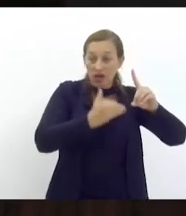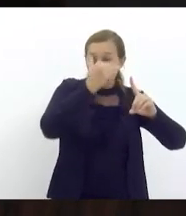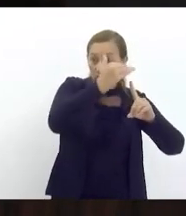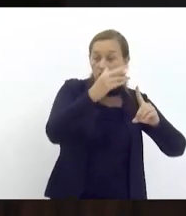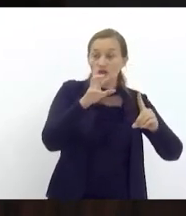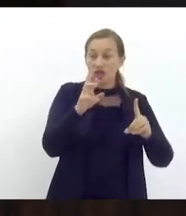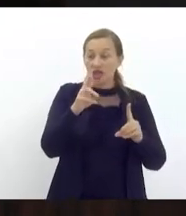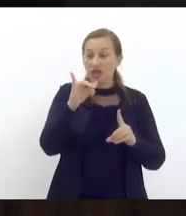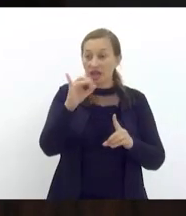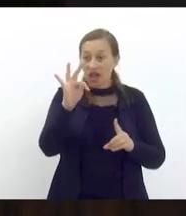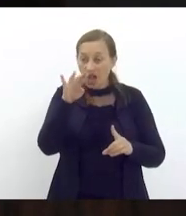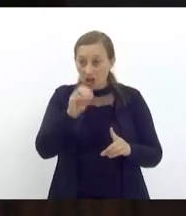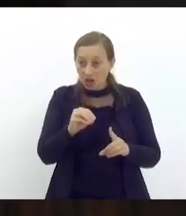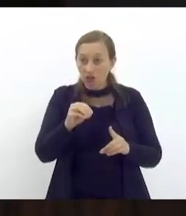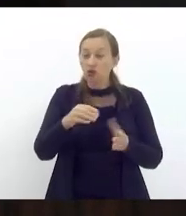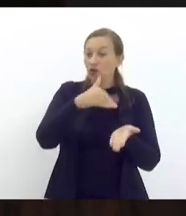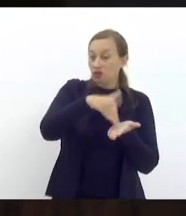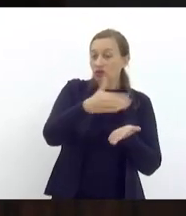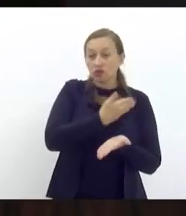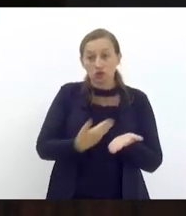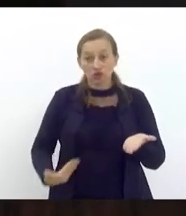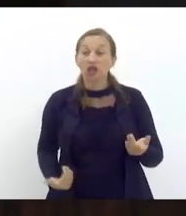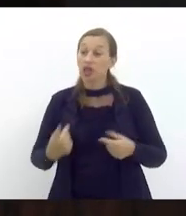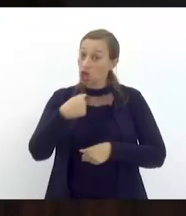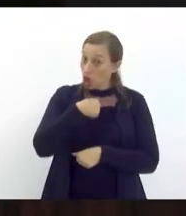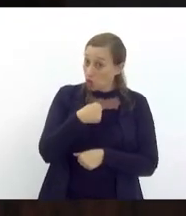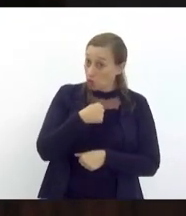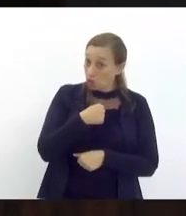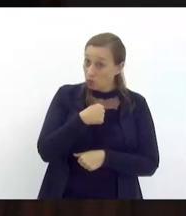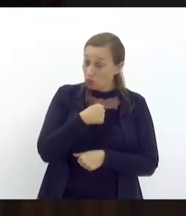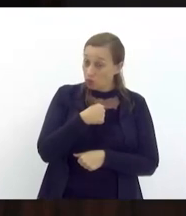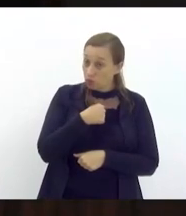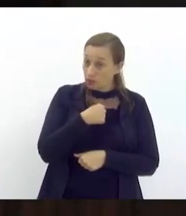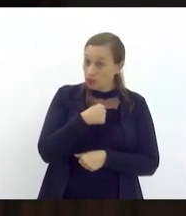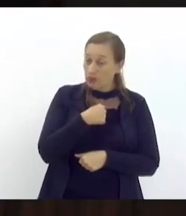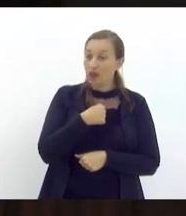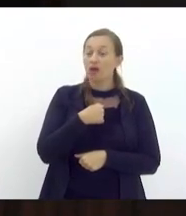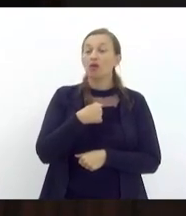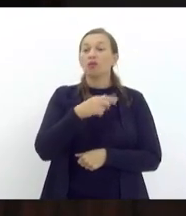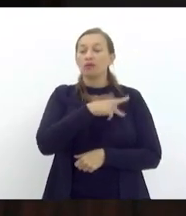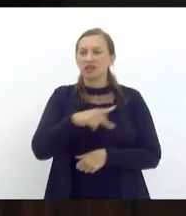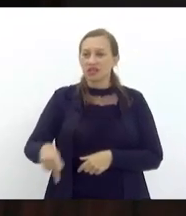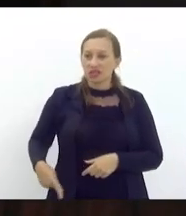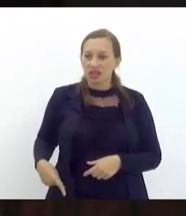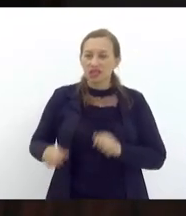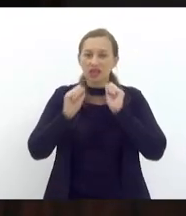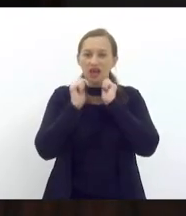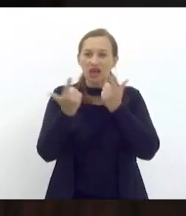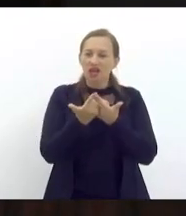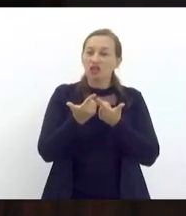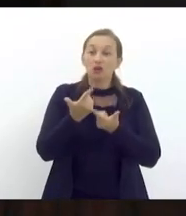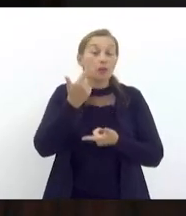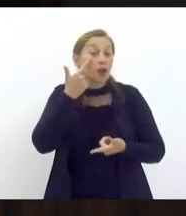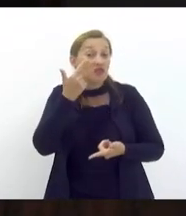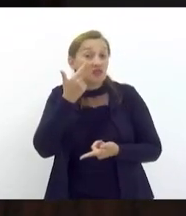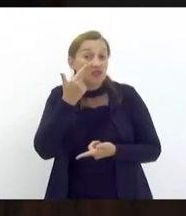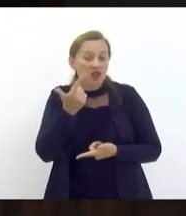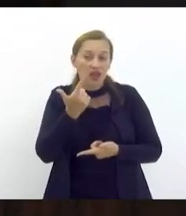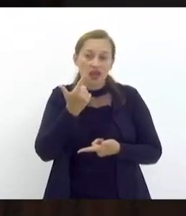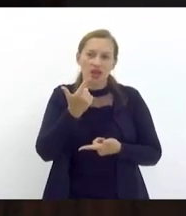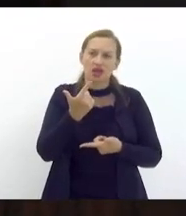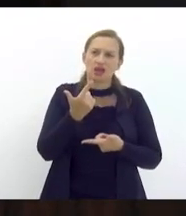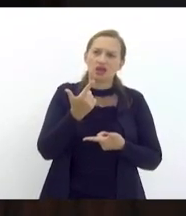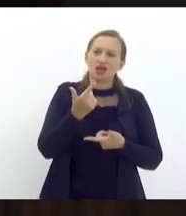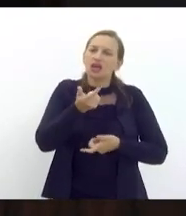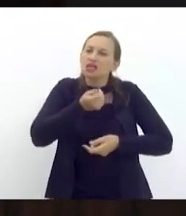Cardoso governador do Estado e eu Santo presidente do Parlamento para a gente tentar abrir essa mesa